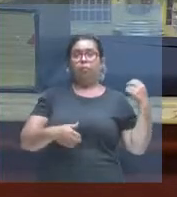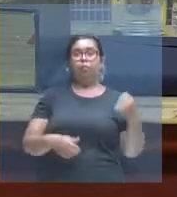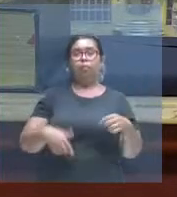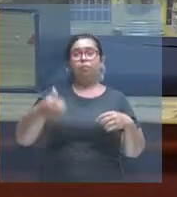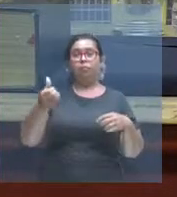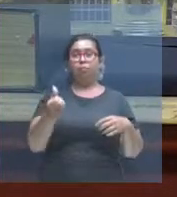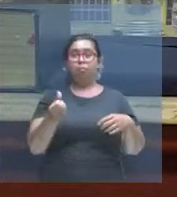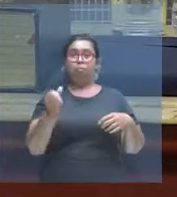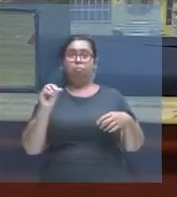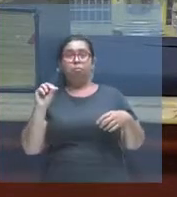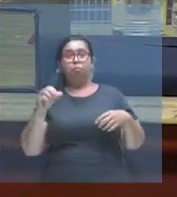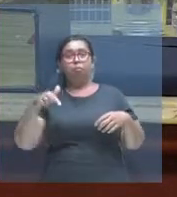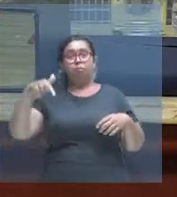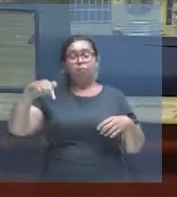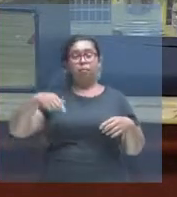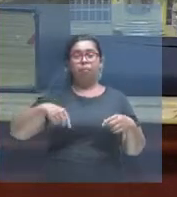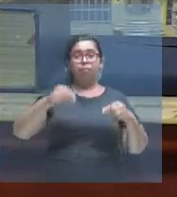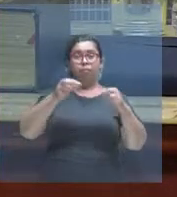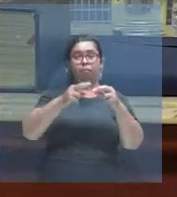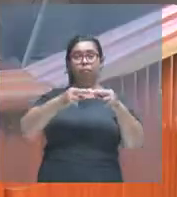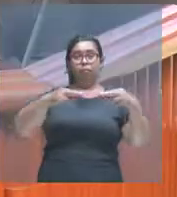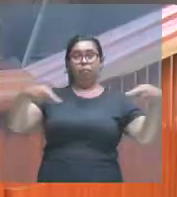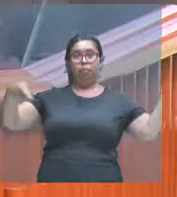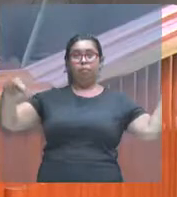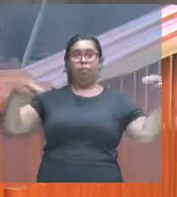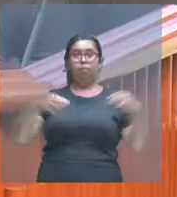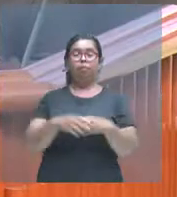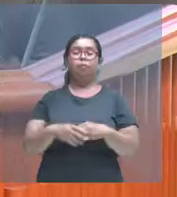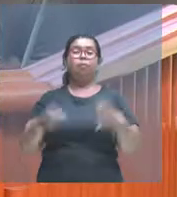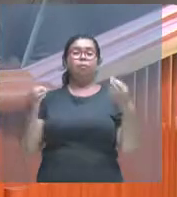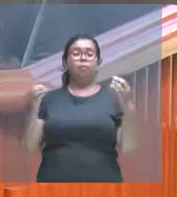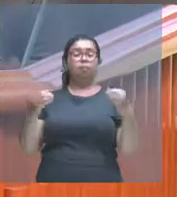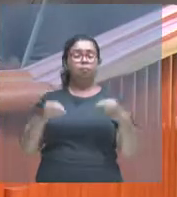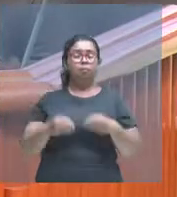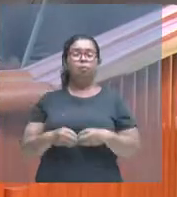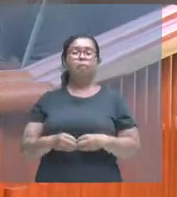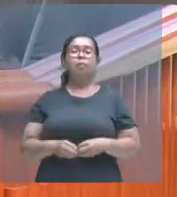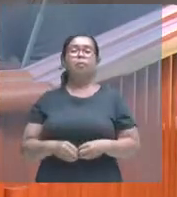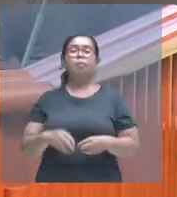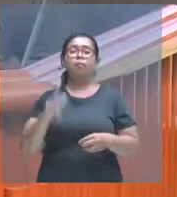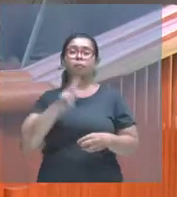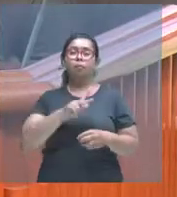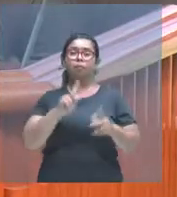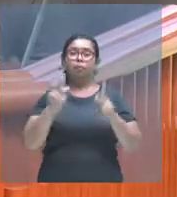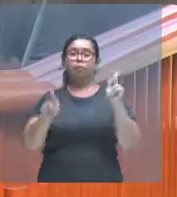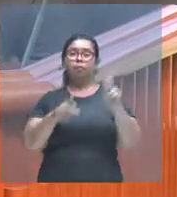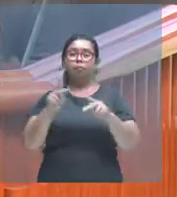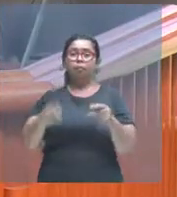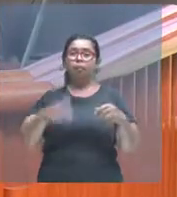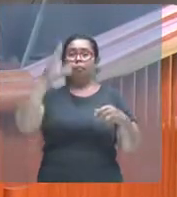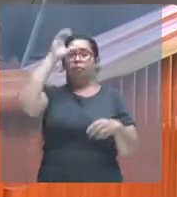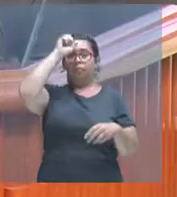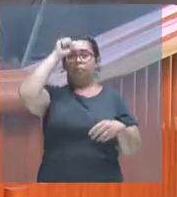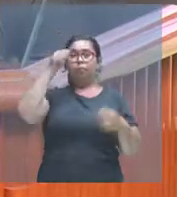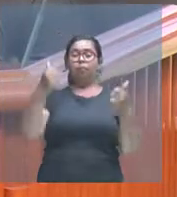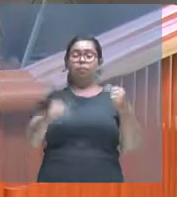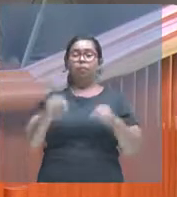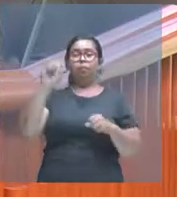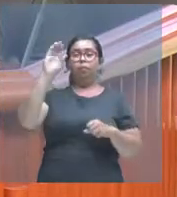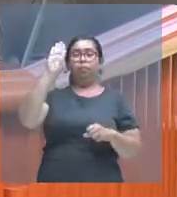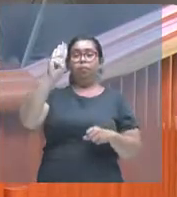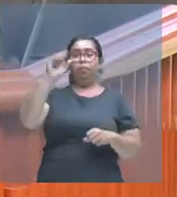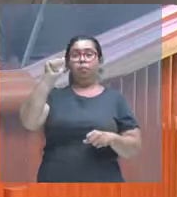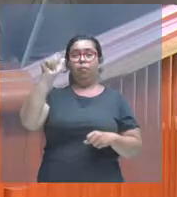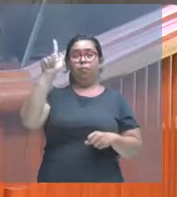violão da extinta FAC e entre os seus muitos discípulos estão o Bagá, Paulo